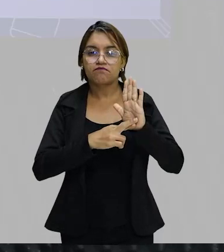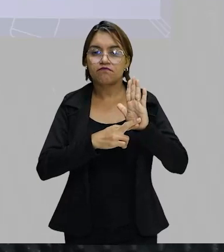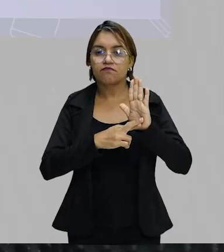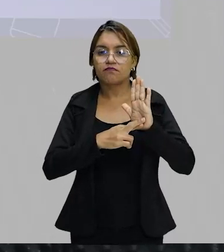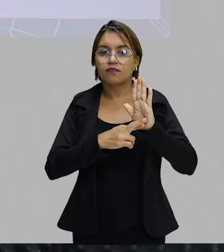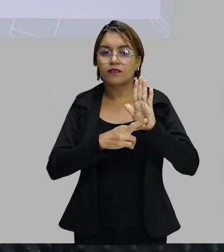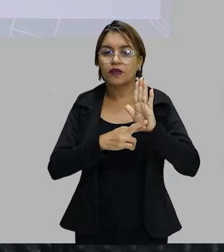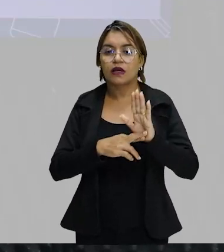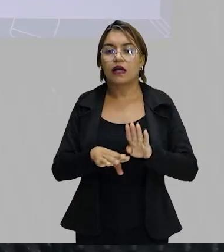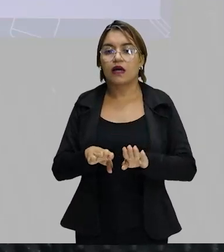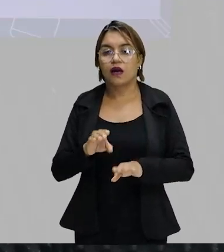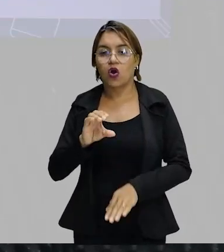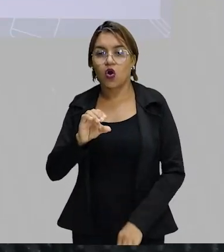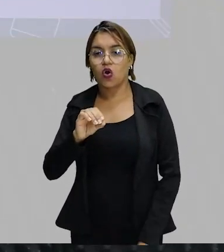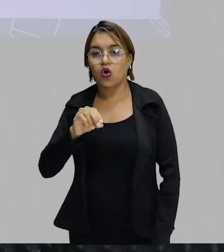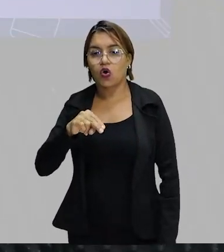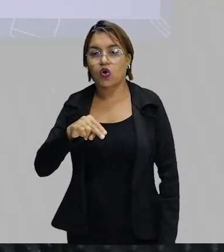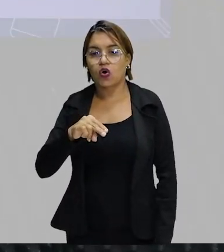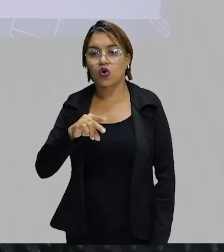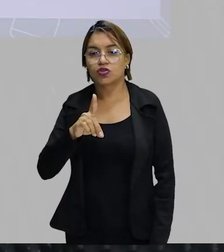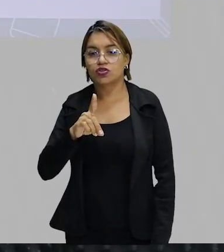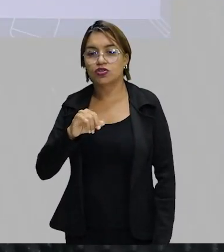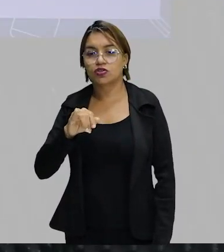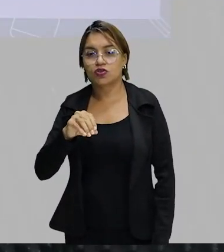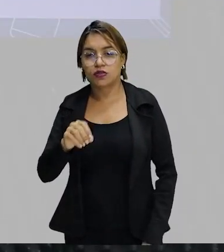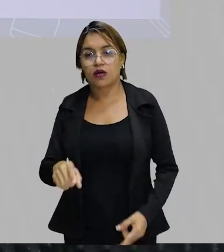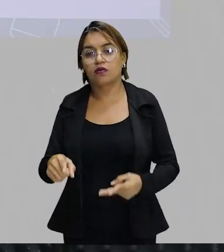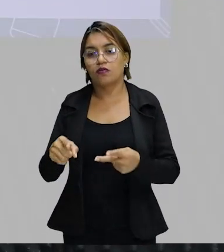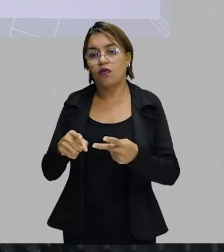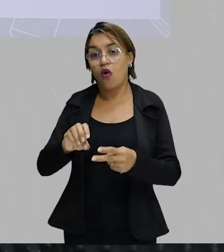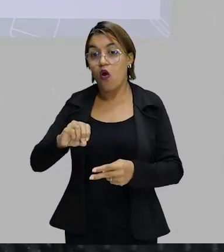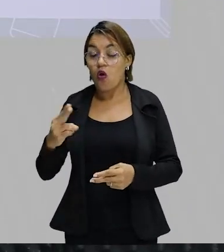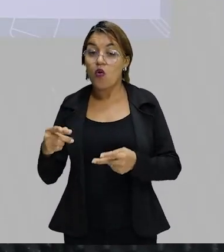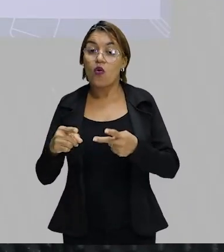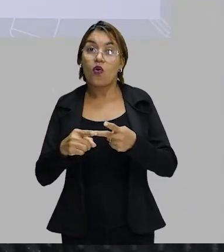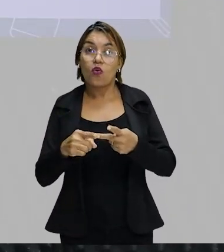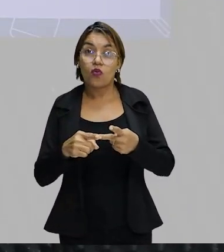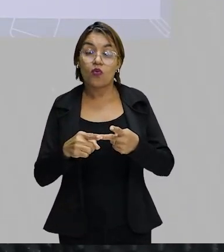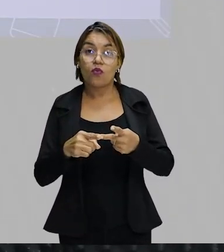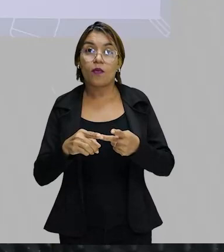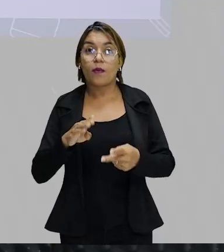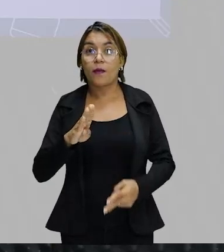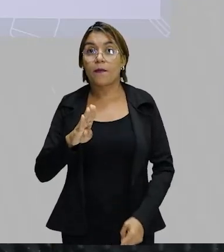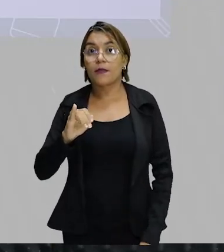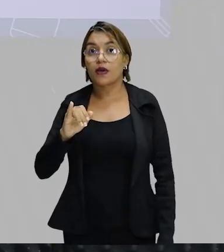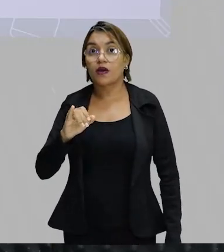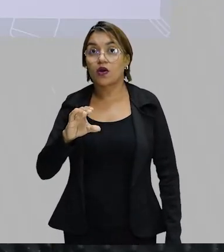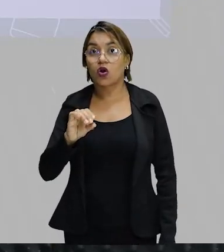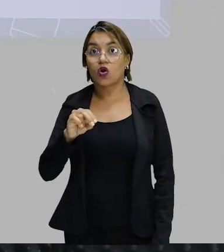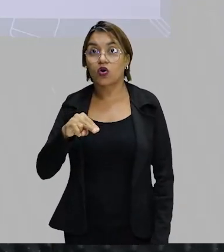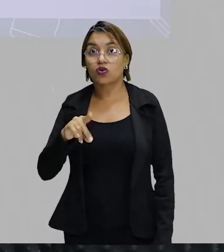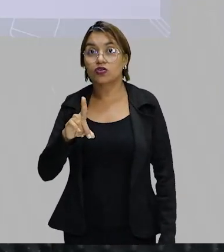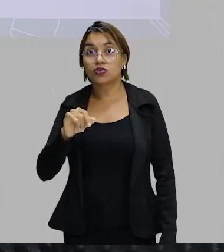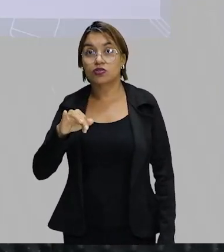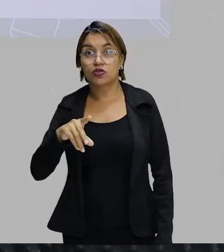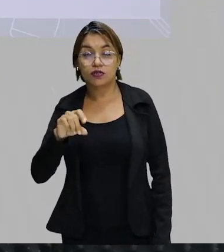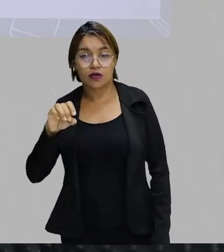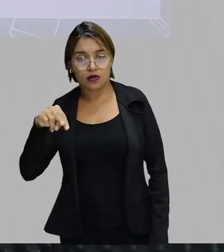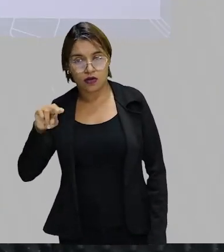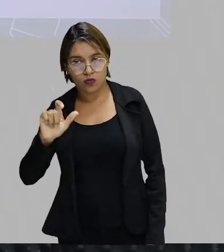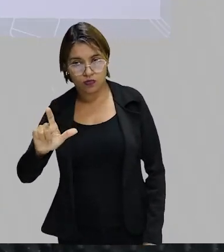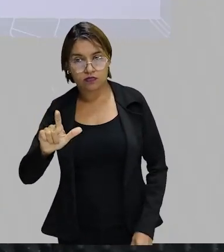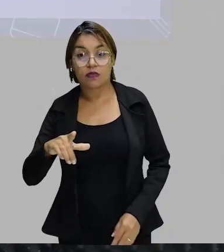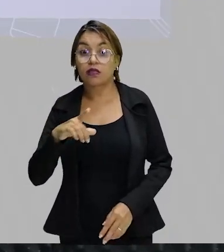da bicondicional ou a biimplicação. Então aqui nós vamos fazer um exercício, claro, de